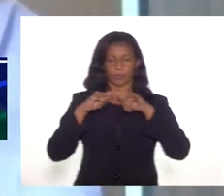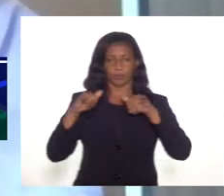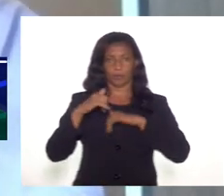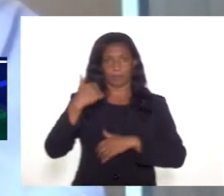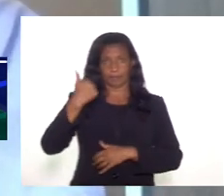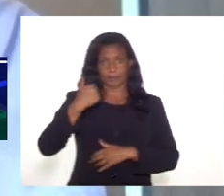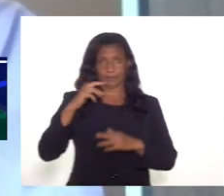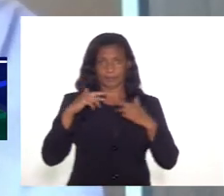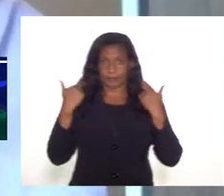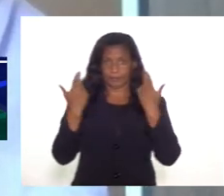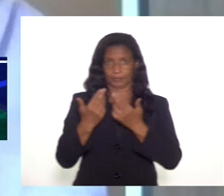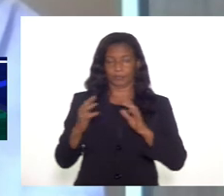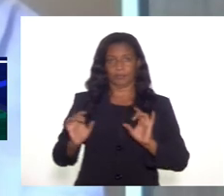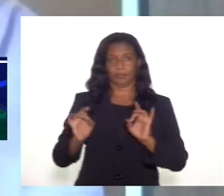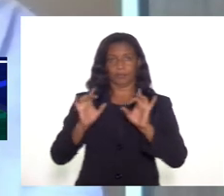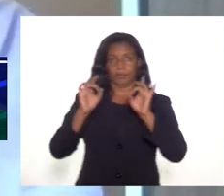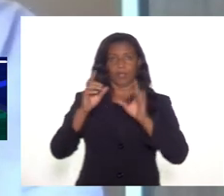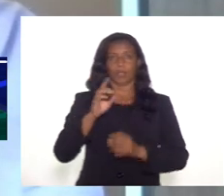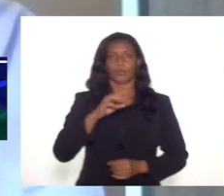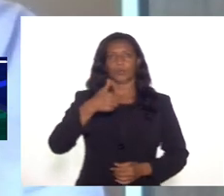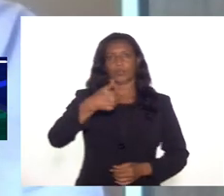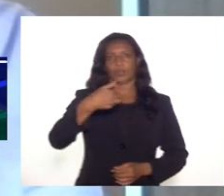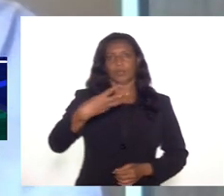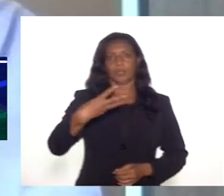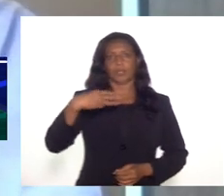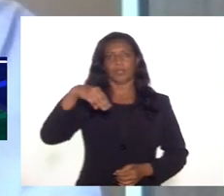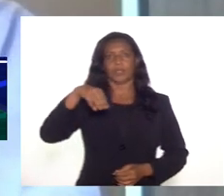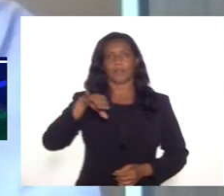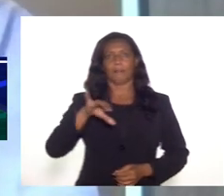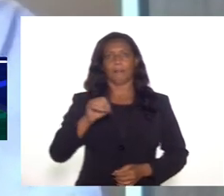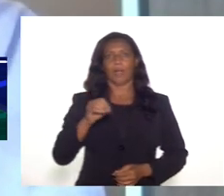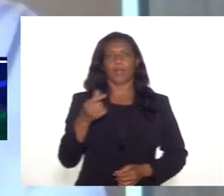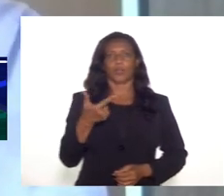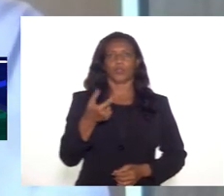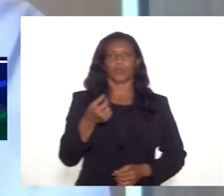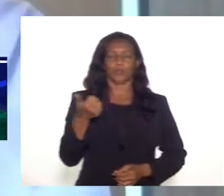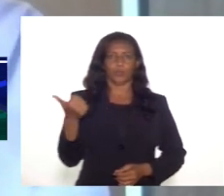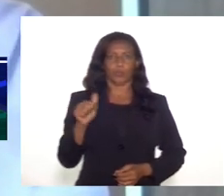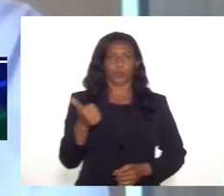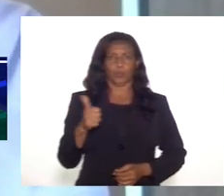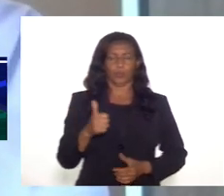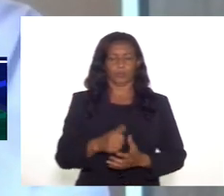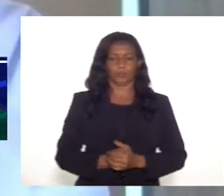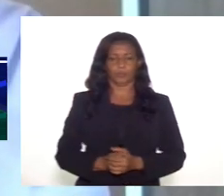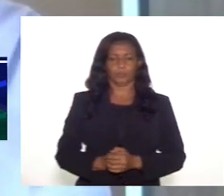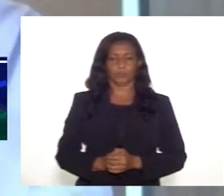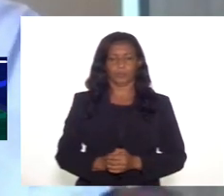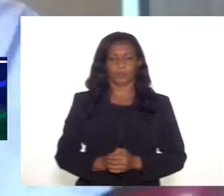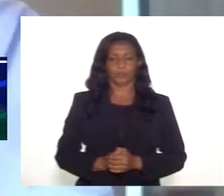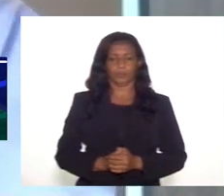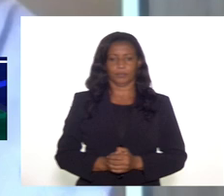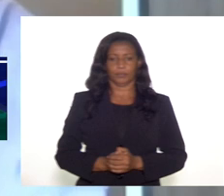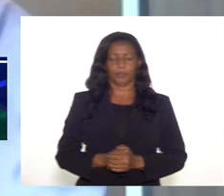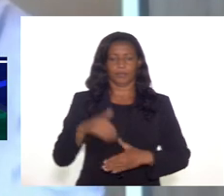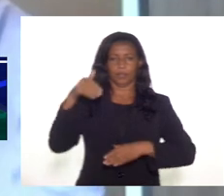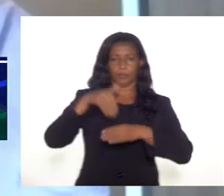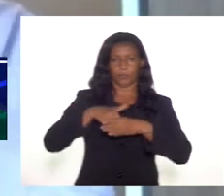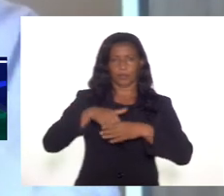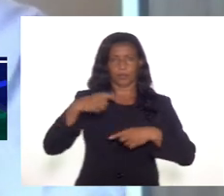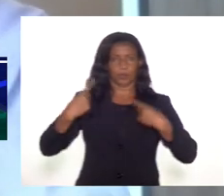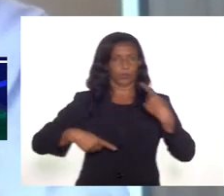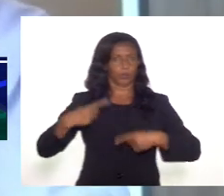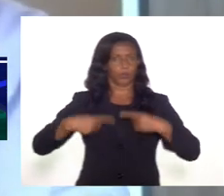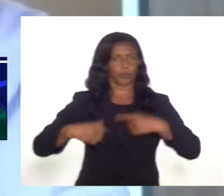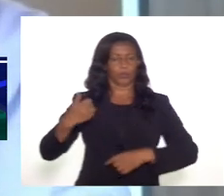sessão extraordinária do dia 13 de maio de 2011. Anuncio em votação, em discussão